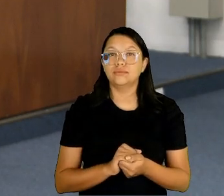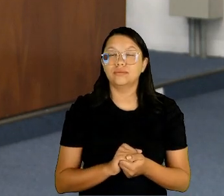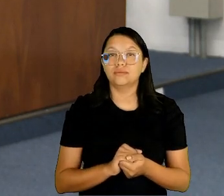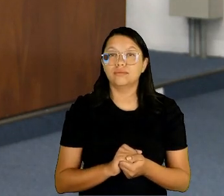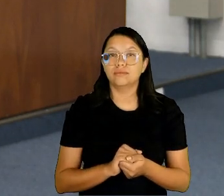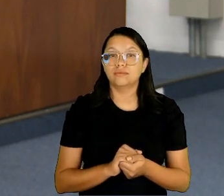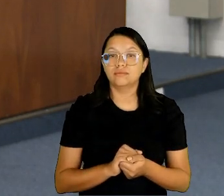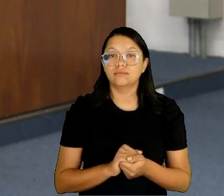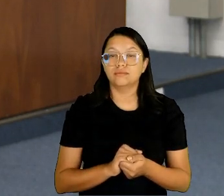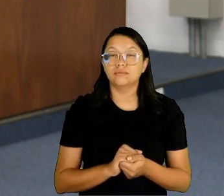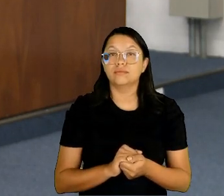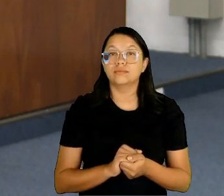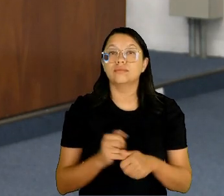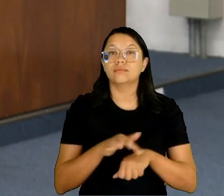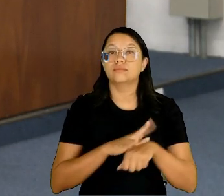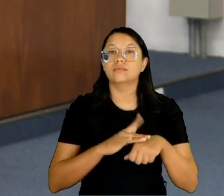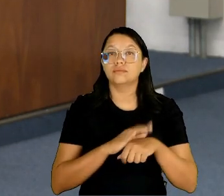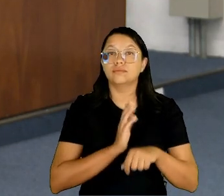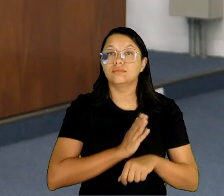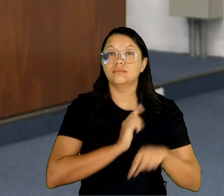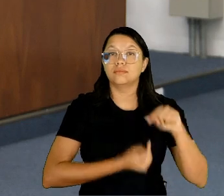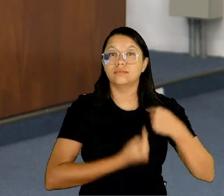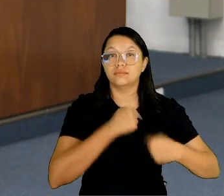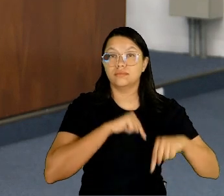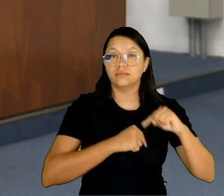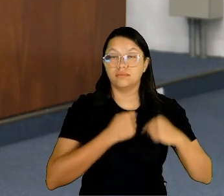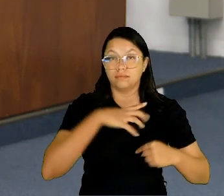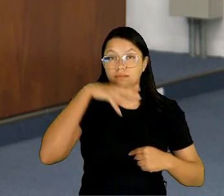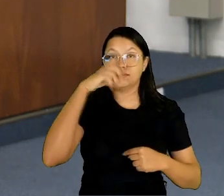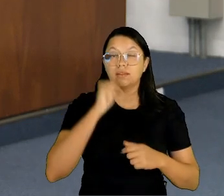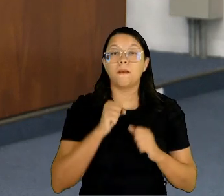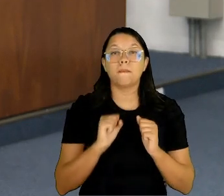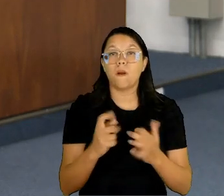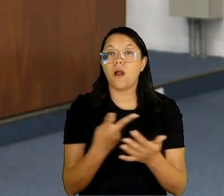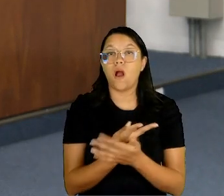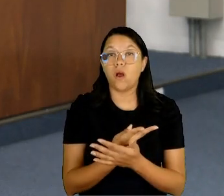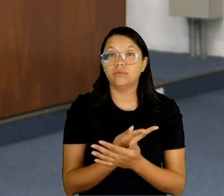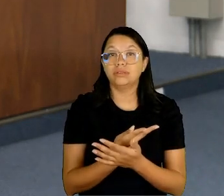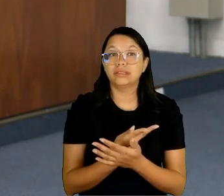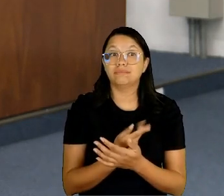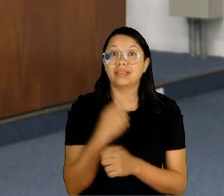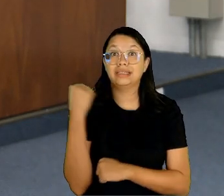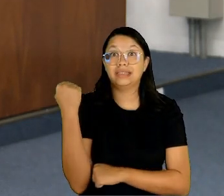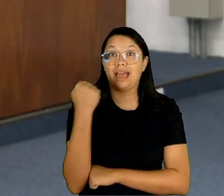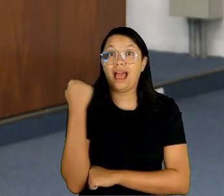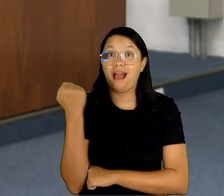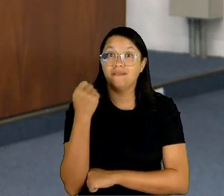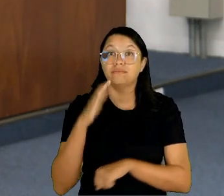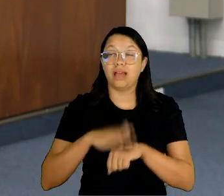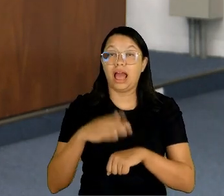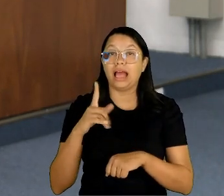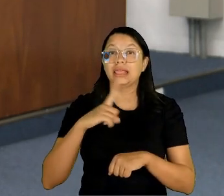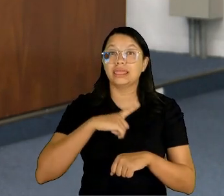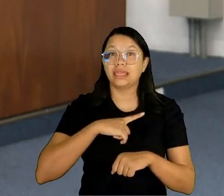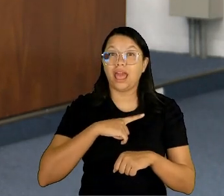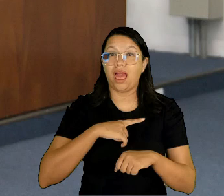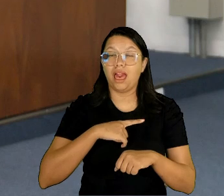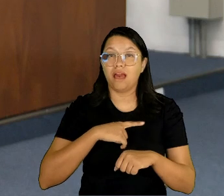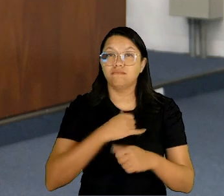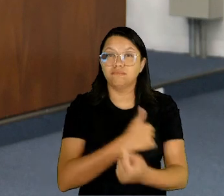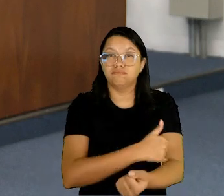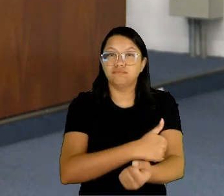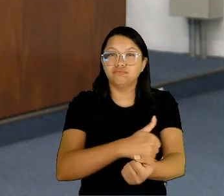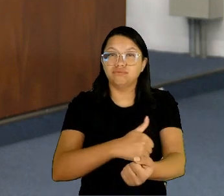palavrinhas. A doença cardiovascular aterosclerótica, ela pode se dar de forma mais crônica. O paciente tem uma obstrução